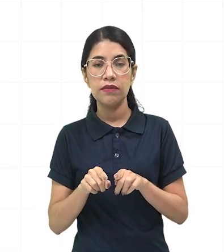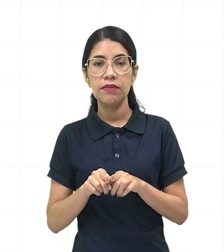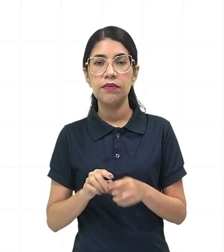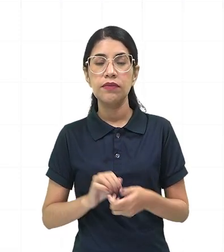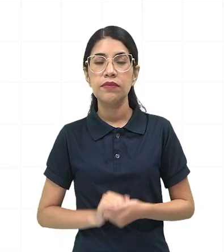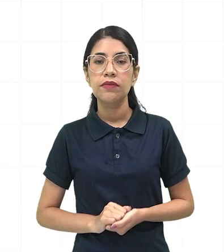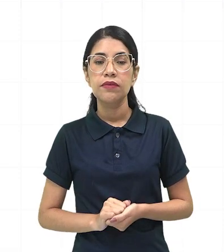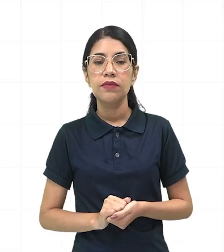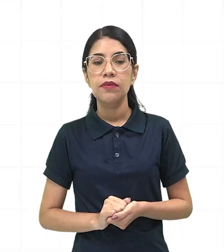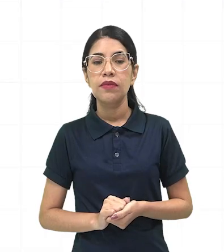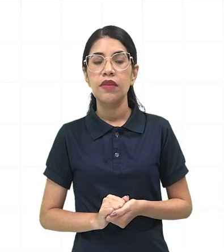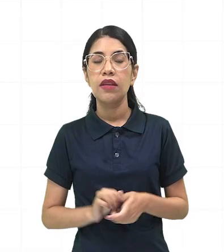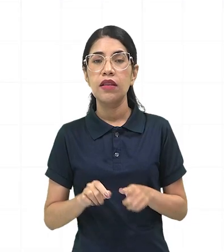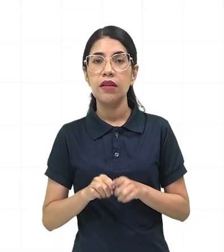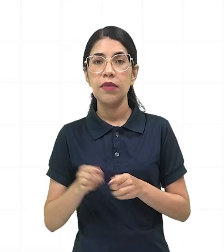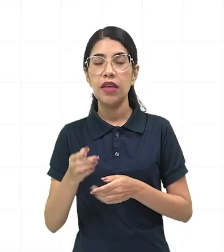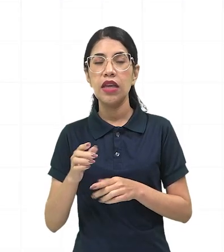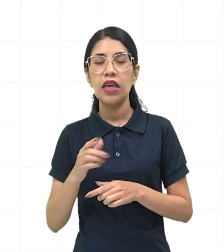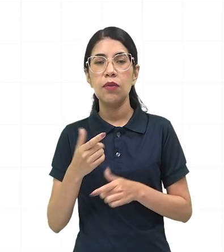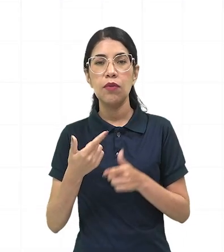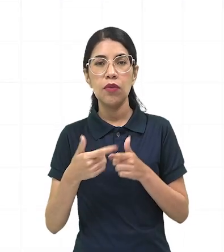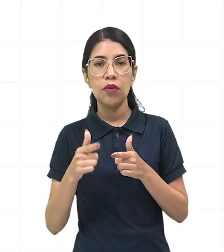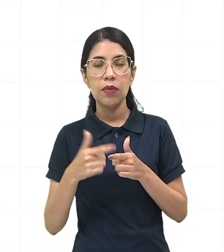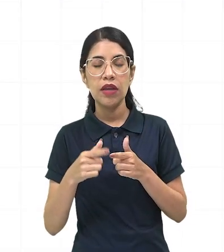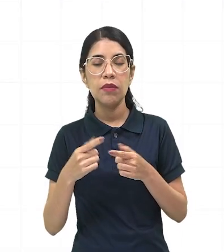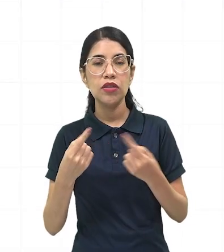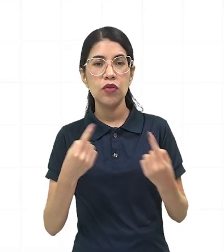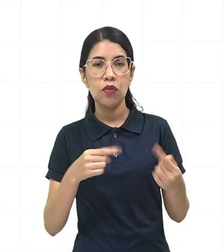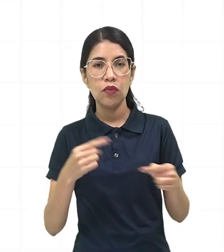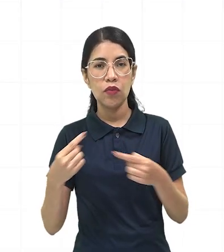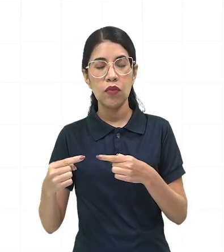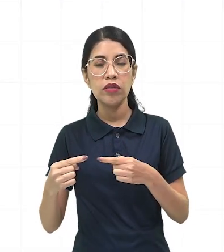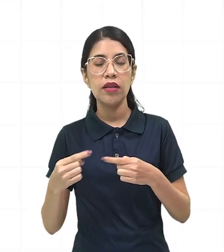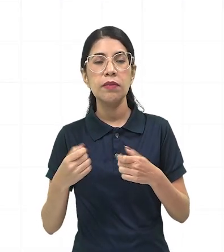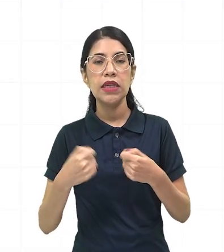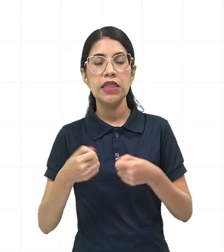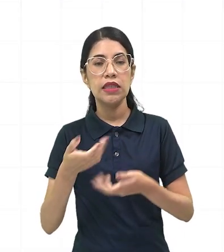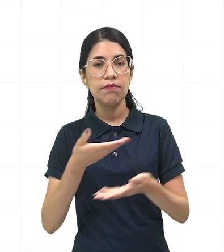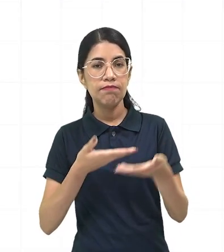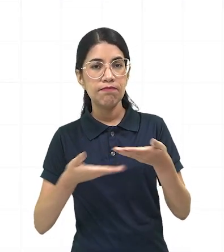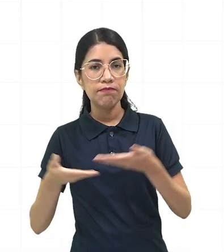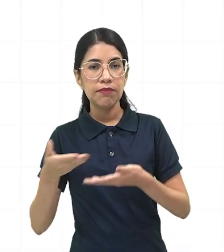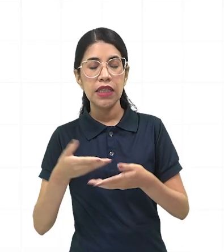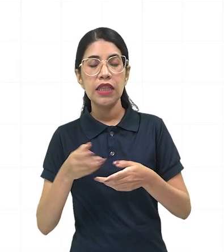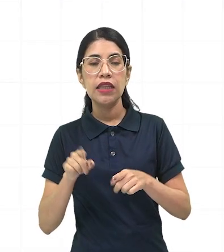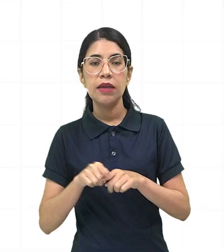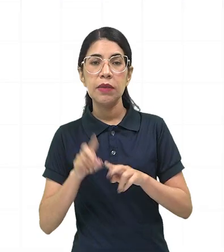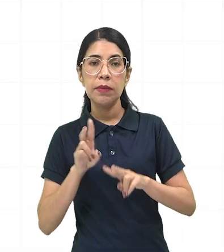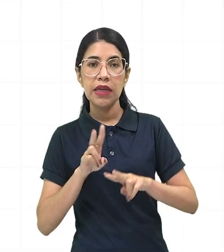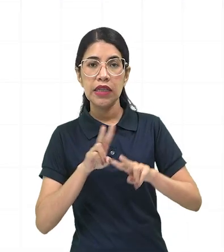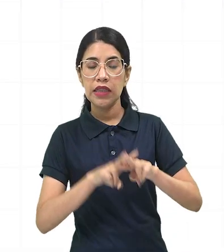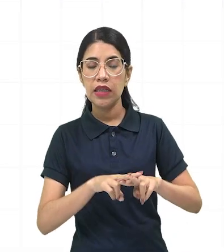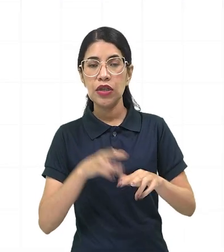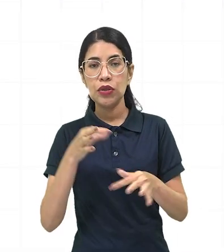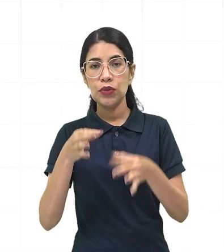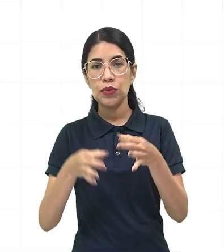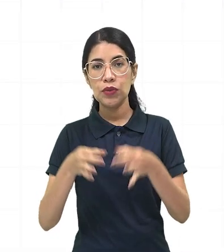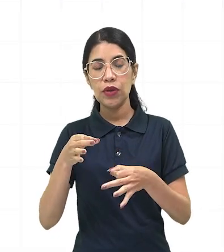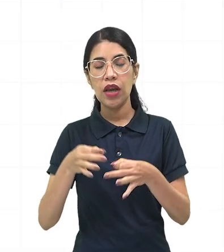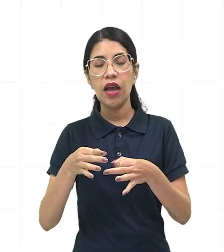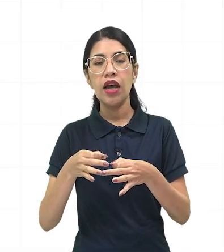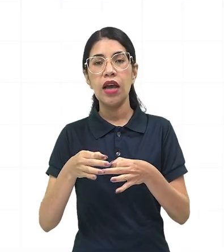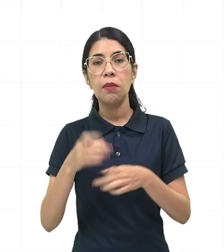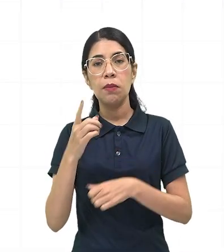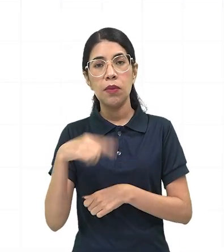Que mais? Mediar e resolver os conflitos, prender, julgar,